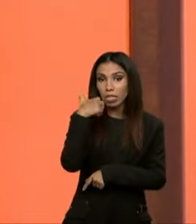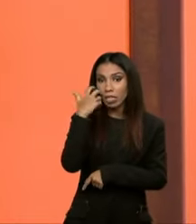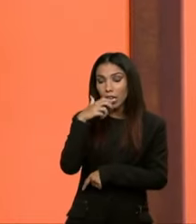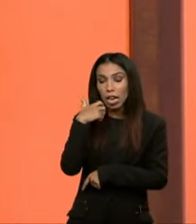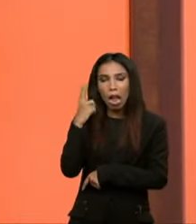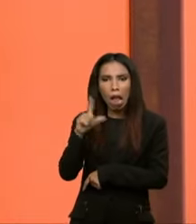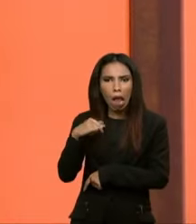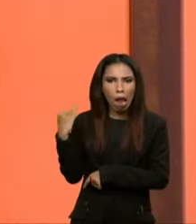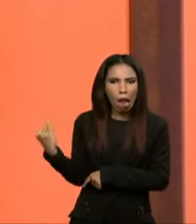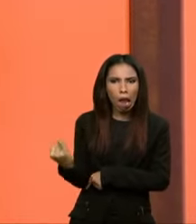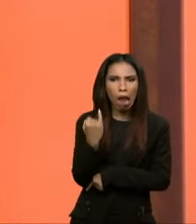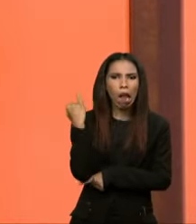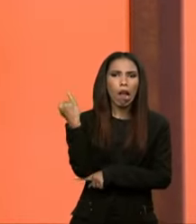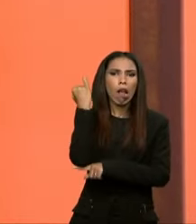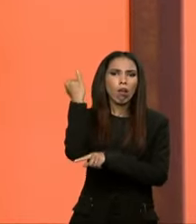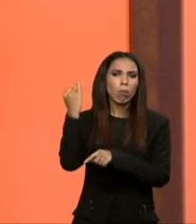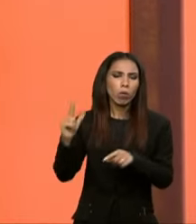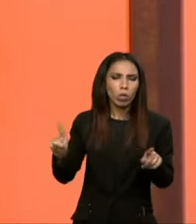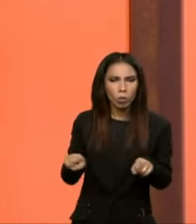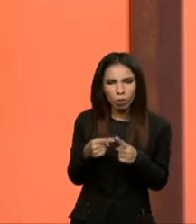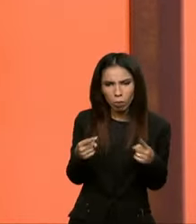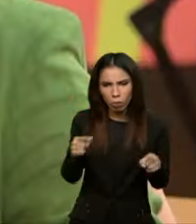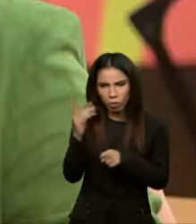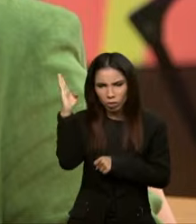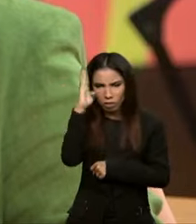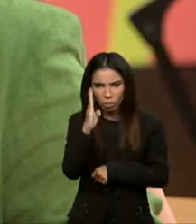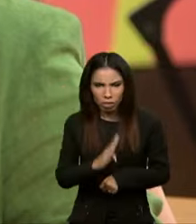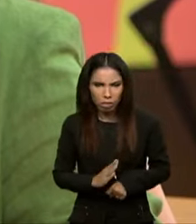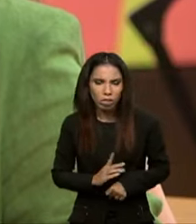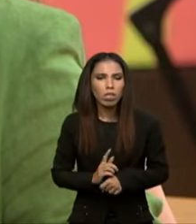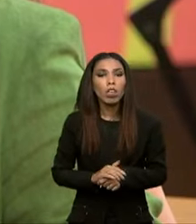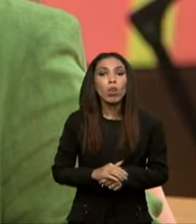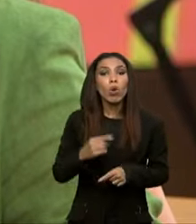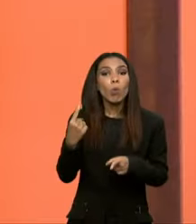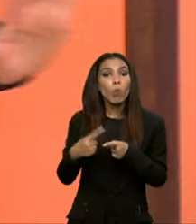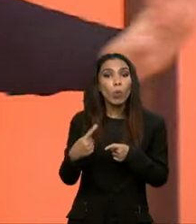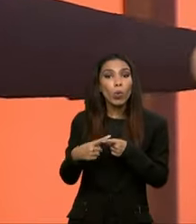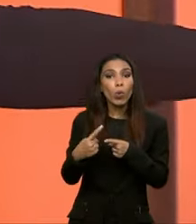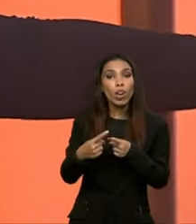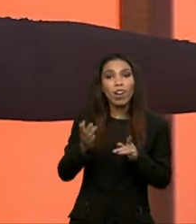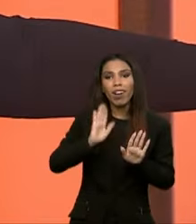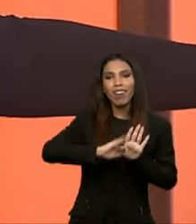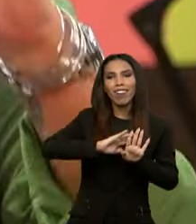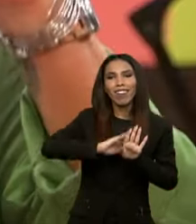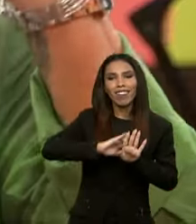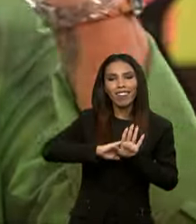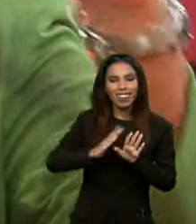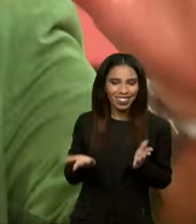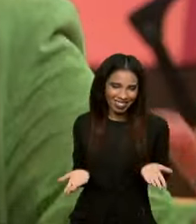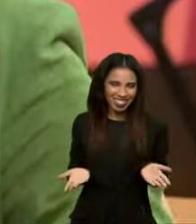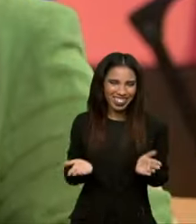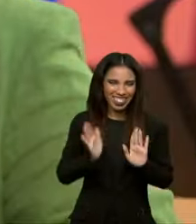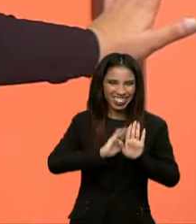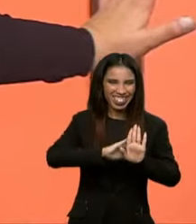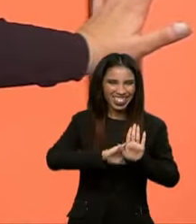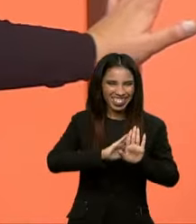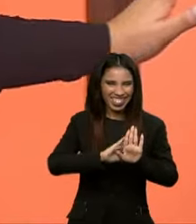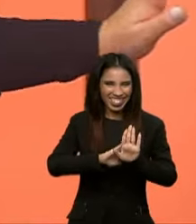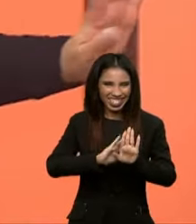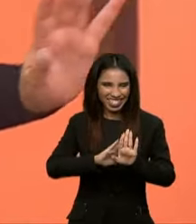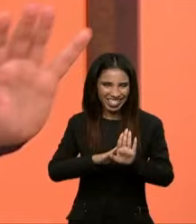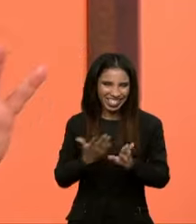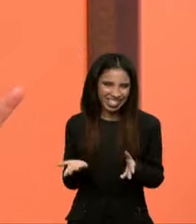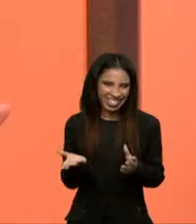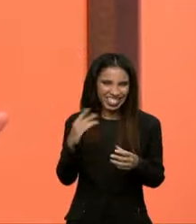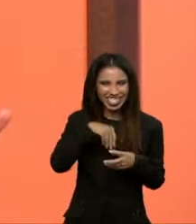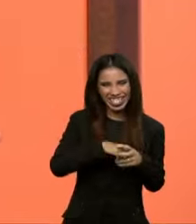figura importantíssima para a música brasileira. Com certeza. Não, que poucos sabem, porque sim, fica no bastidor. Fica Dorival nos ali. Nos bastidores domésticos, né?